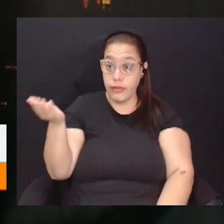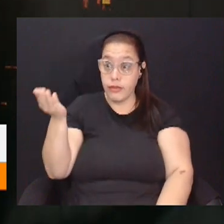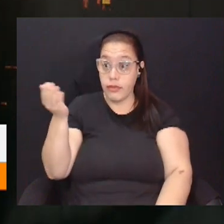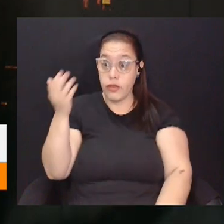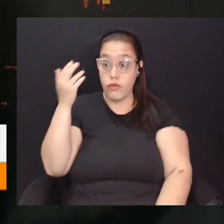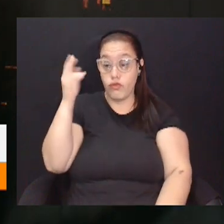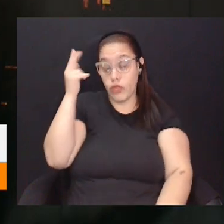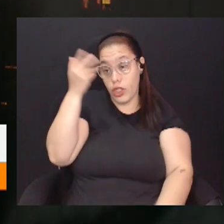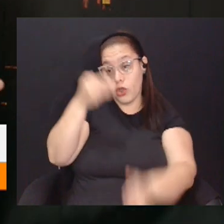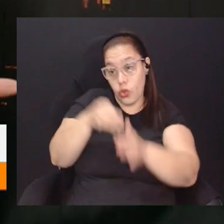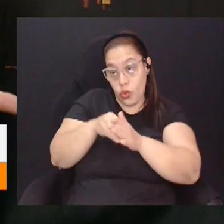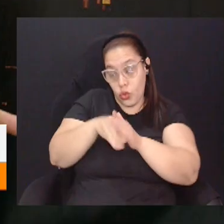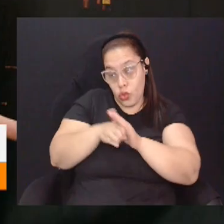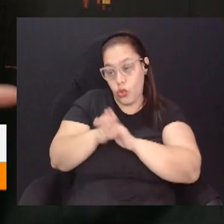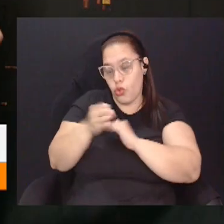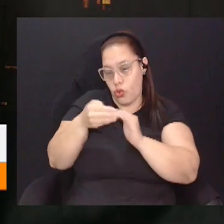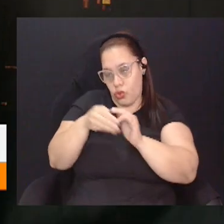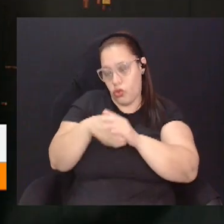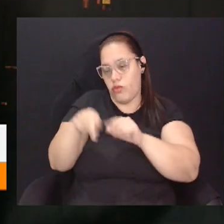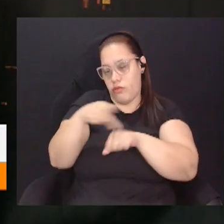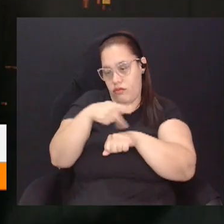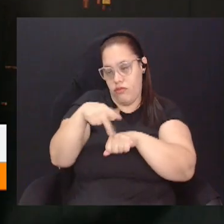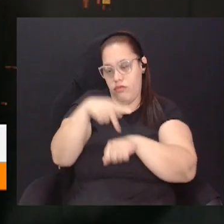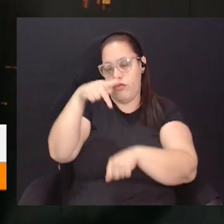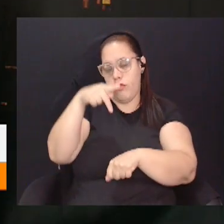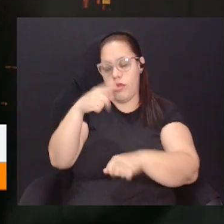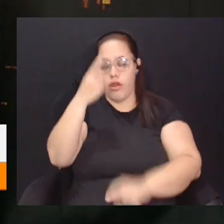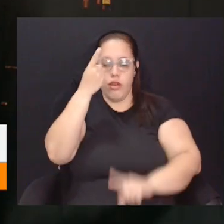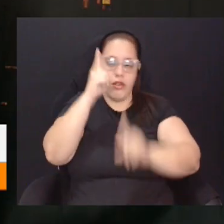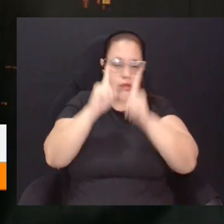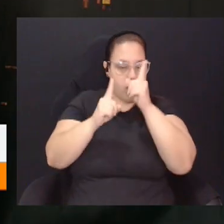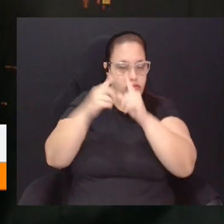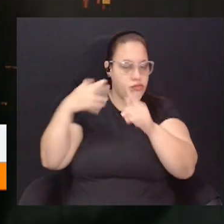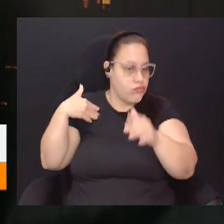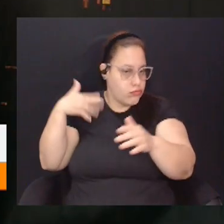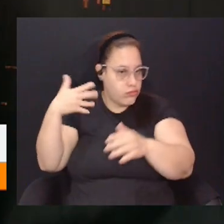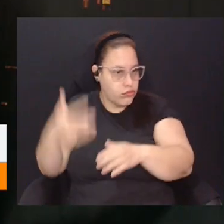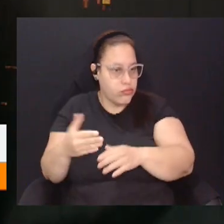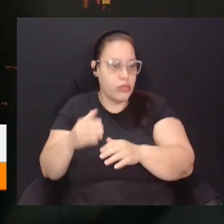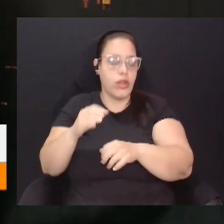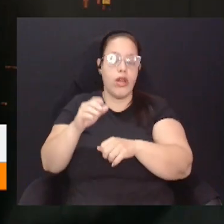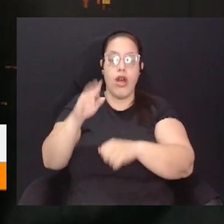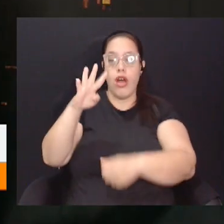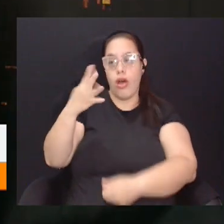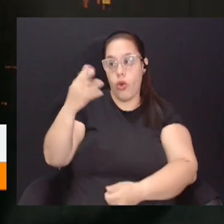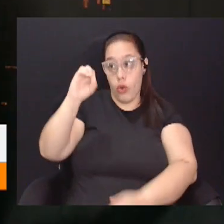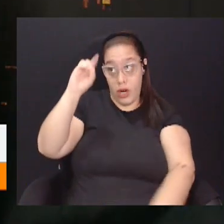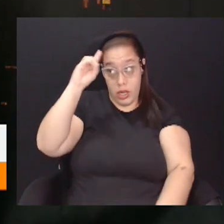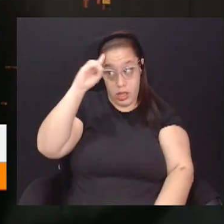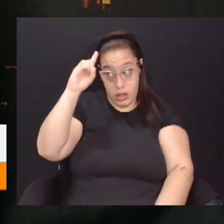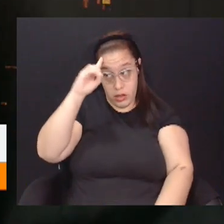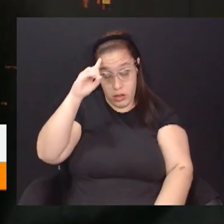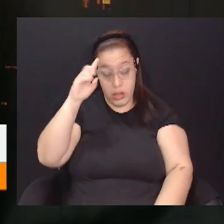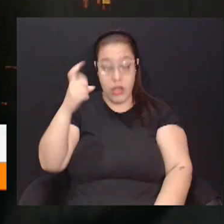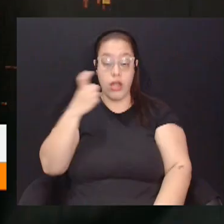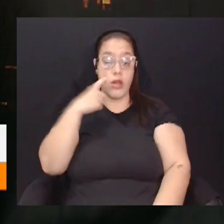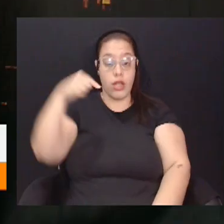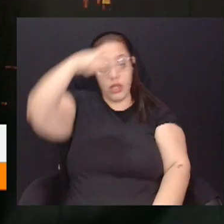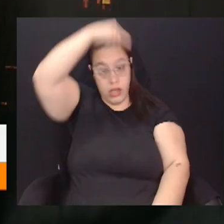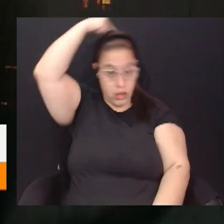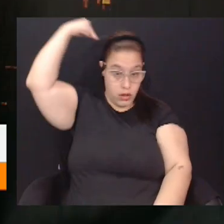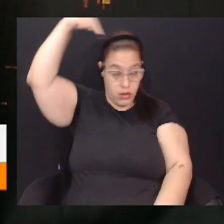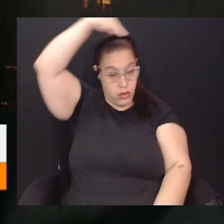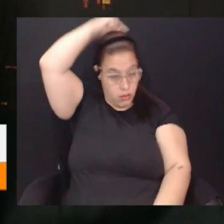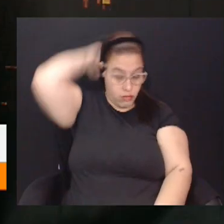da Páscoa, né, que vem lá do carnaval, que vem passa pela quaresma, aí pela sexta-feira santa e depois,